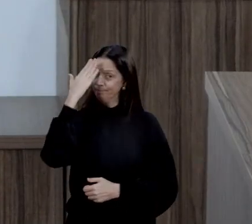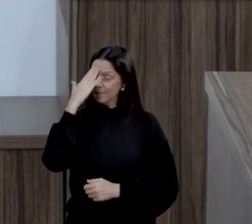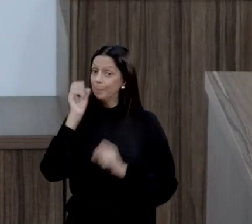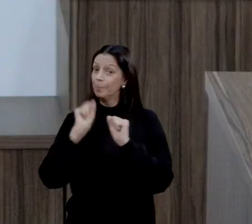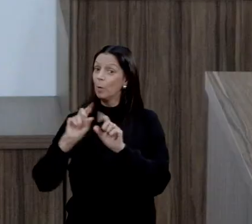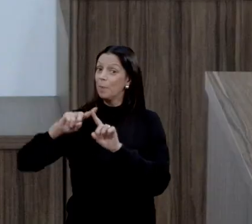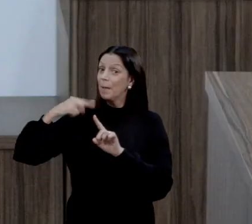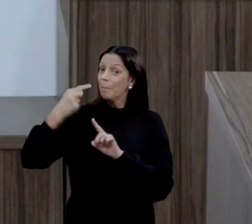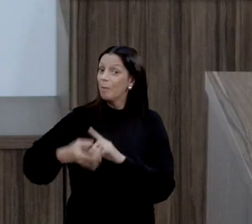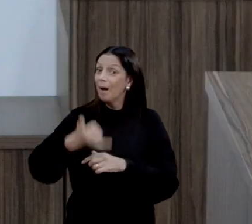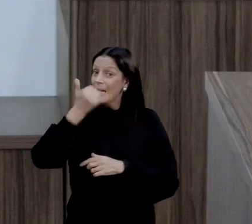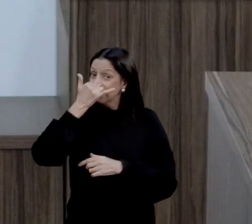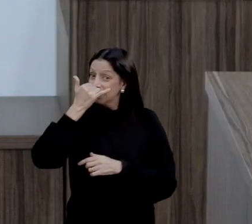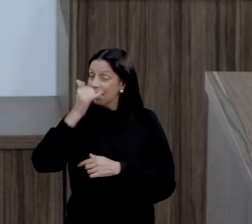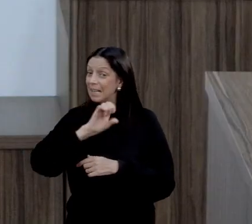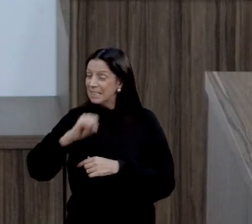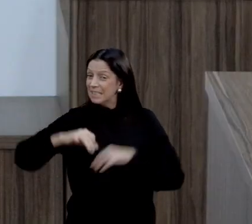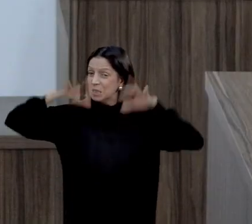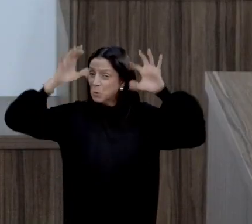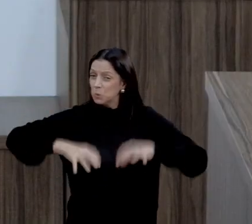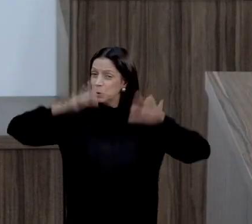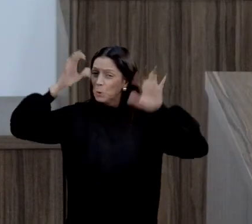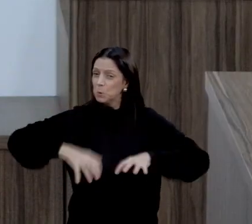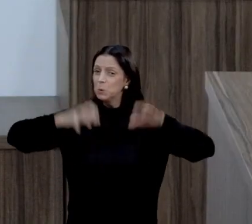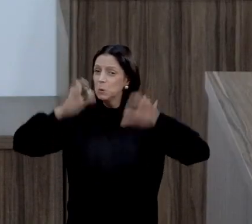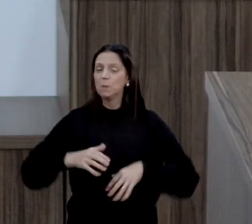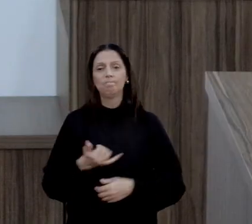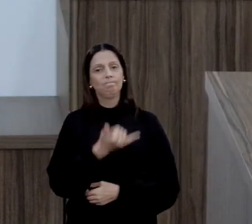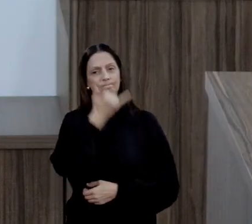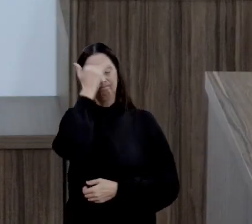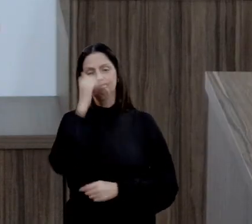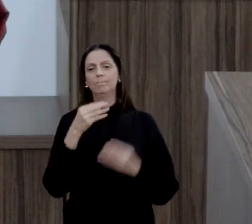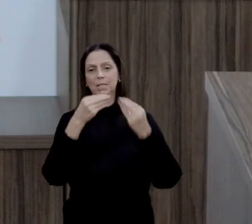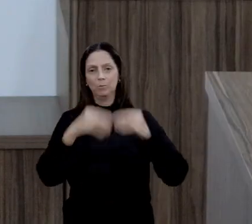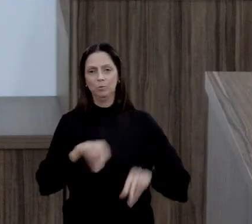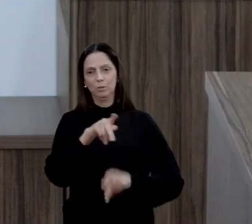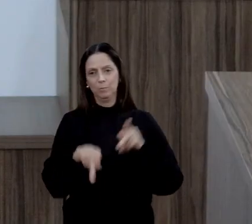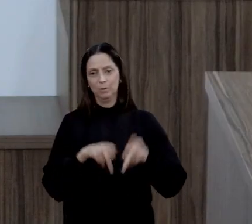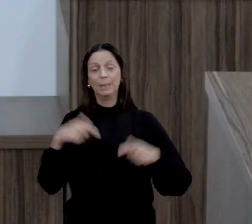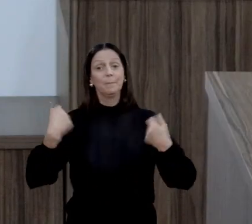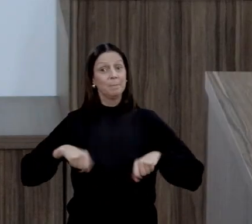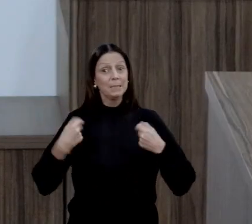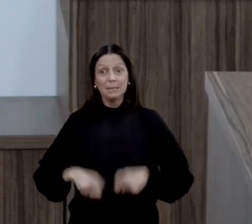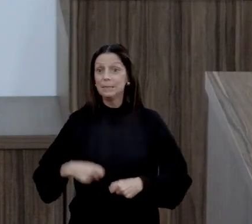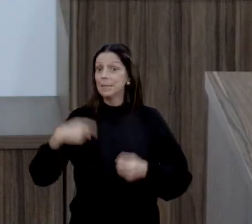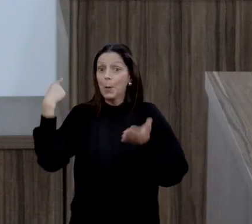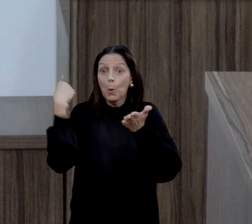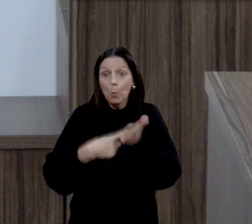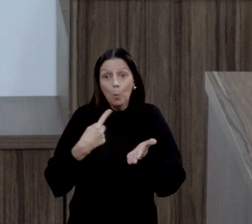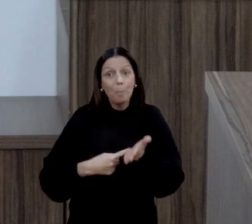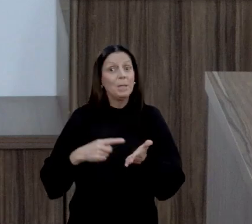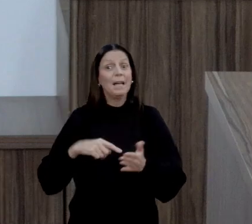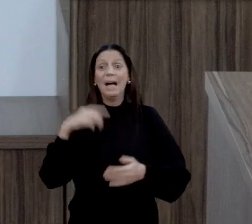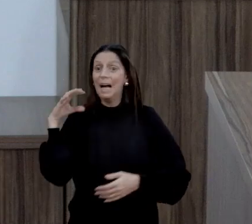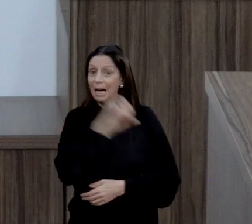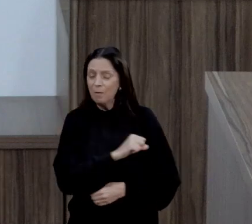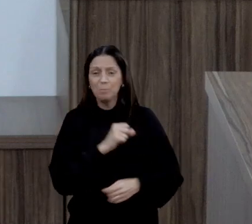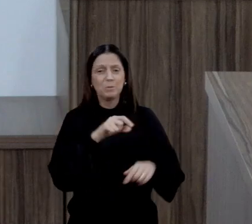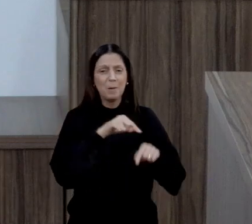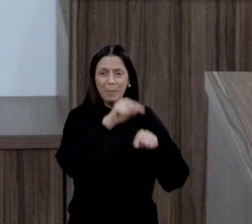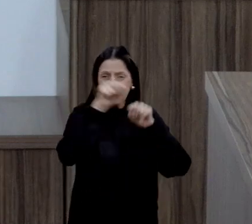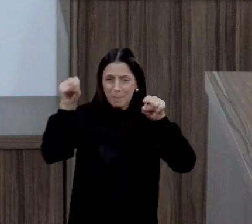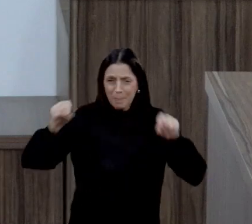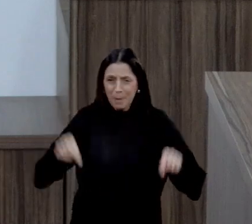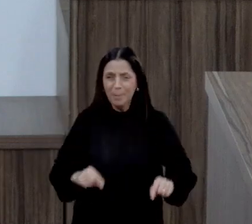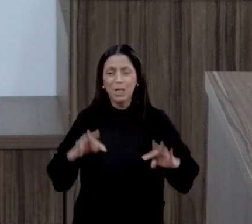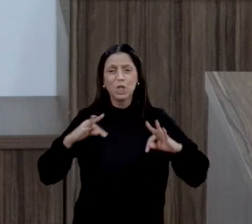serão afetadas, empresas, comércio, prejuízo muito grande ao nosso povo e à nossa gente. Está na hora de realmente fazer um grande mutirão de desassoreamento, de limpeza, de trabalho preventivo em